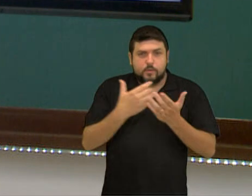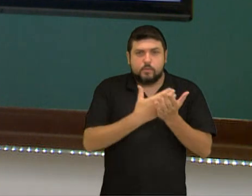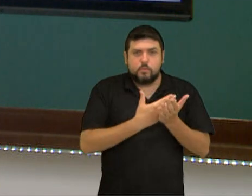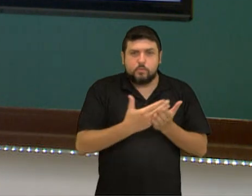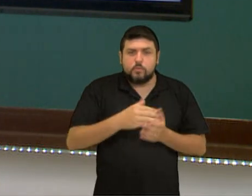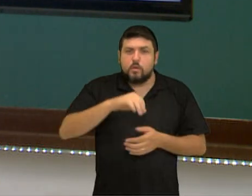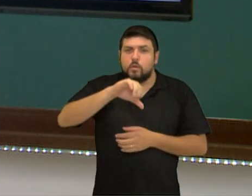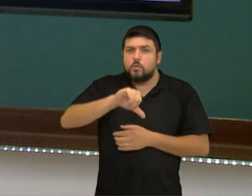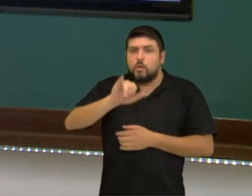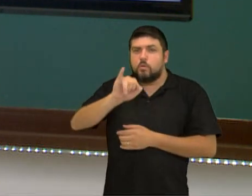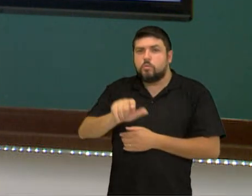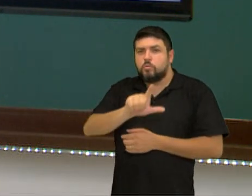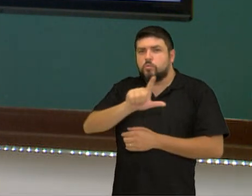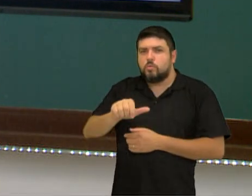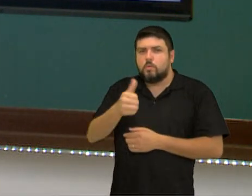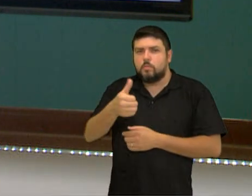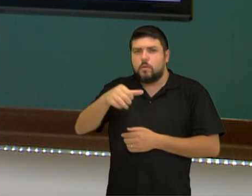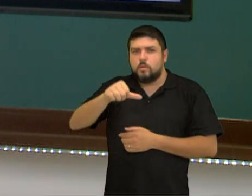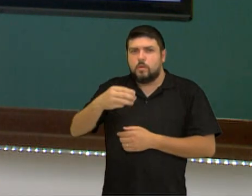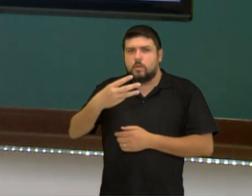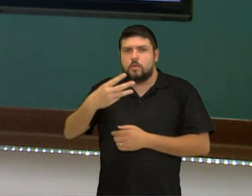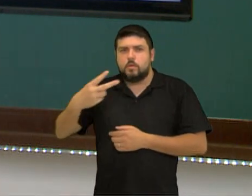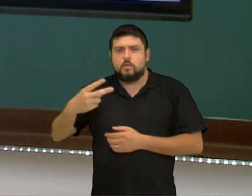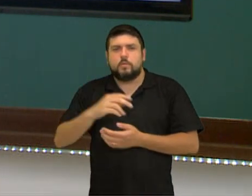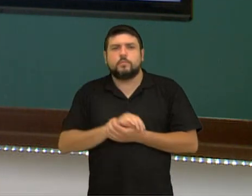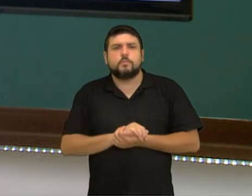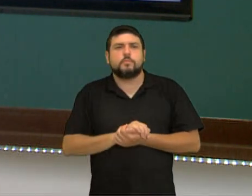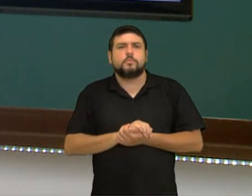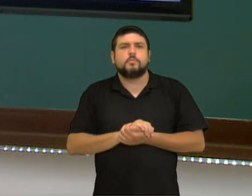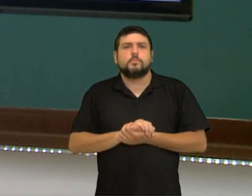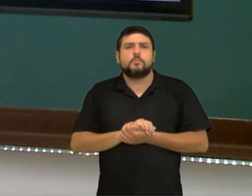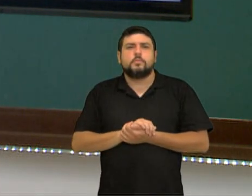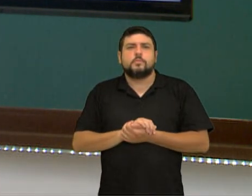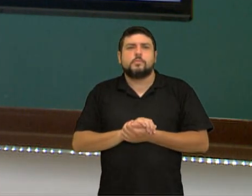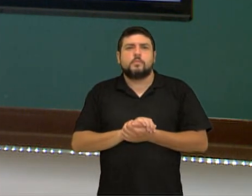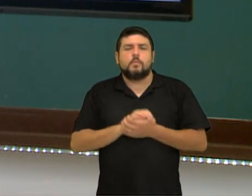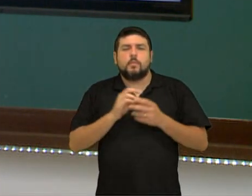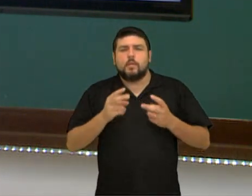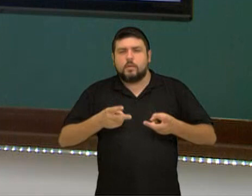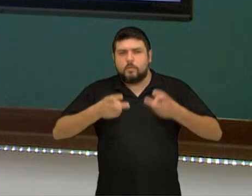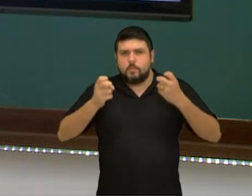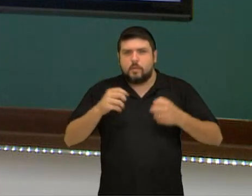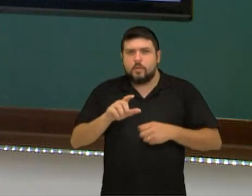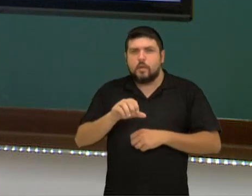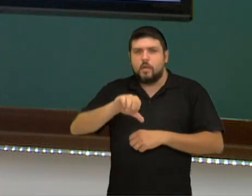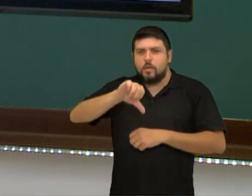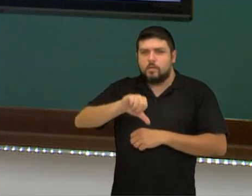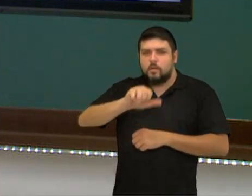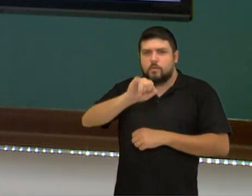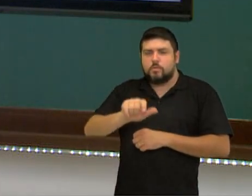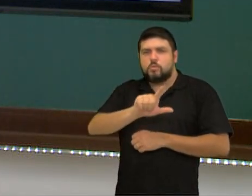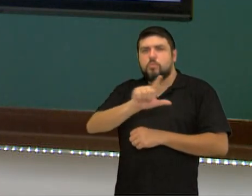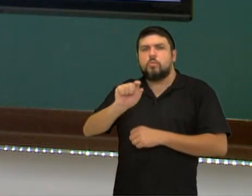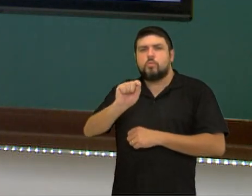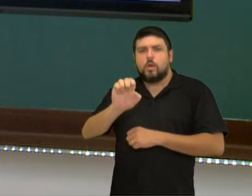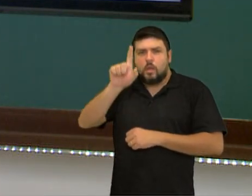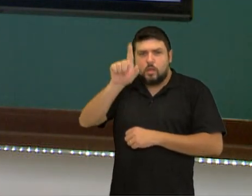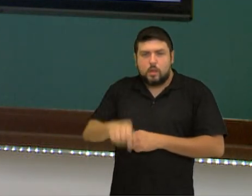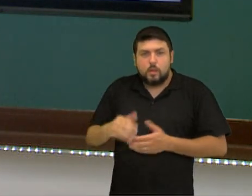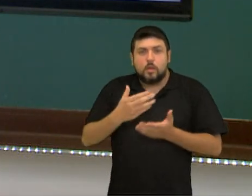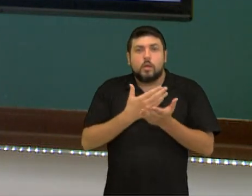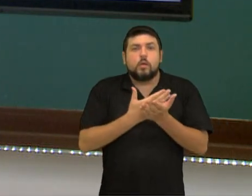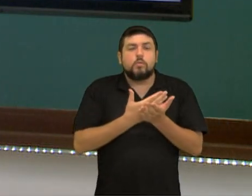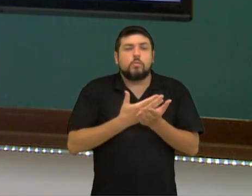1932. Entendeu por que lá nós abrimos a aula falando do 9 de julho como feriado em São Paulo? O dia do início da